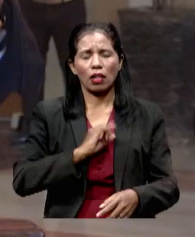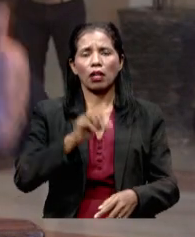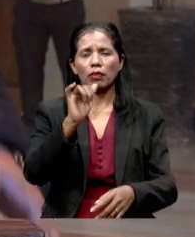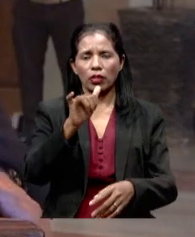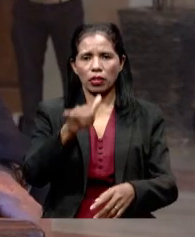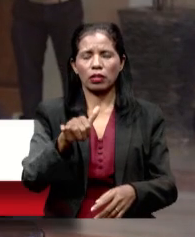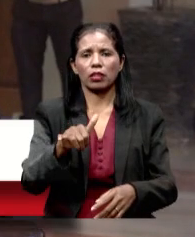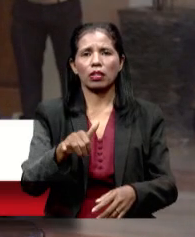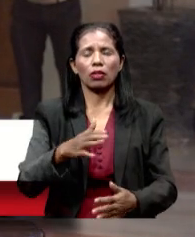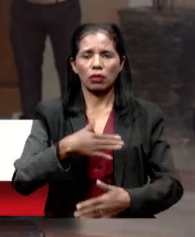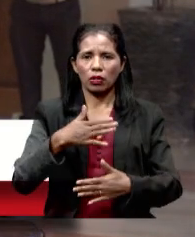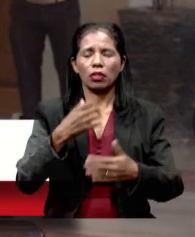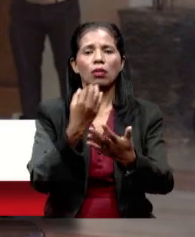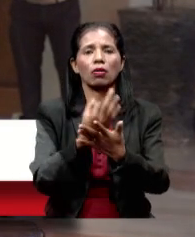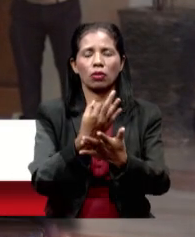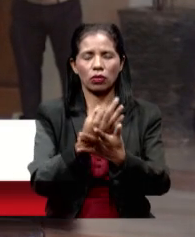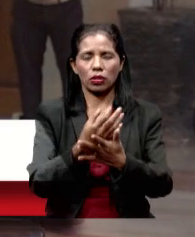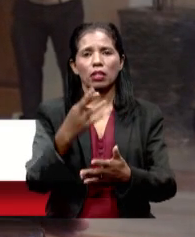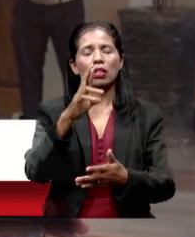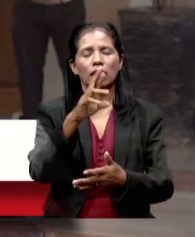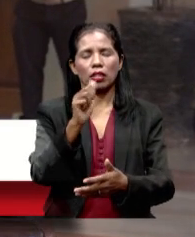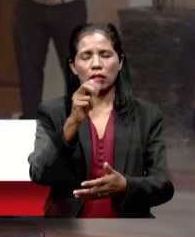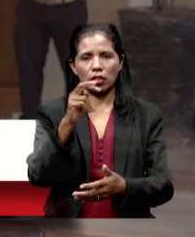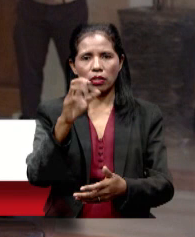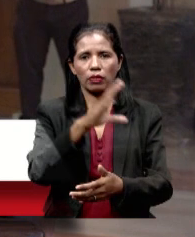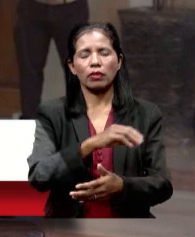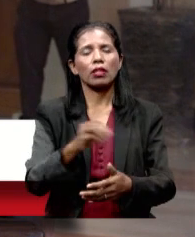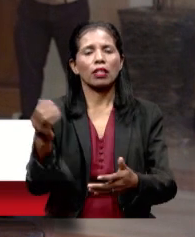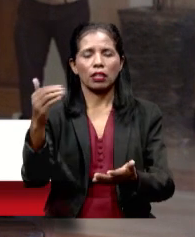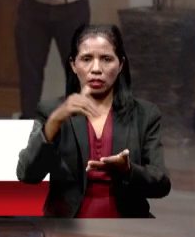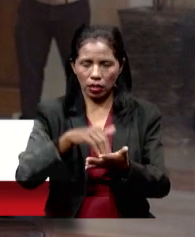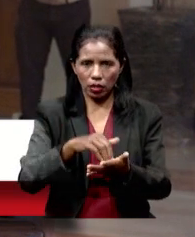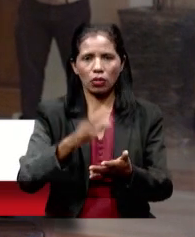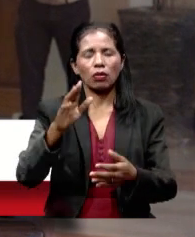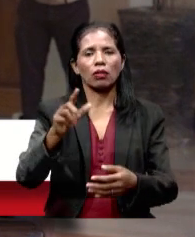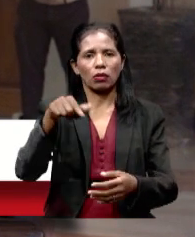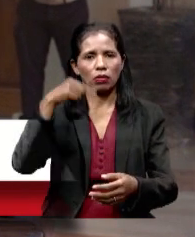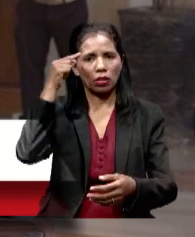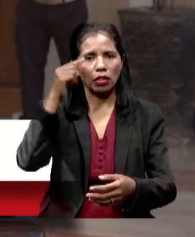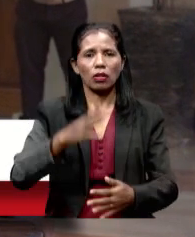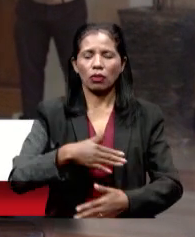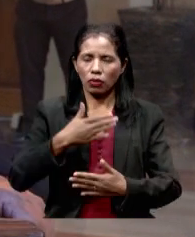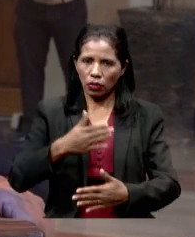contente com o orçamento ratificativo, contente que o governo fala a